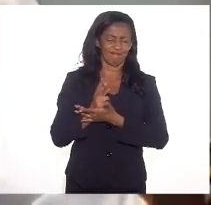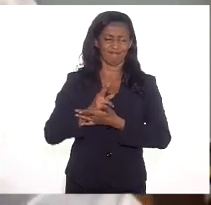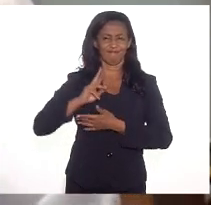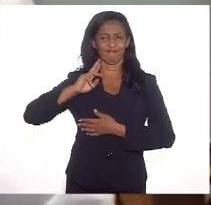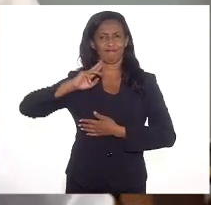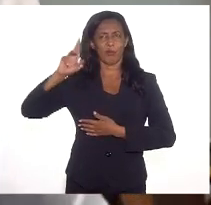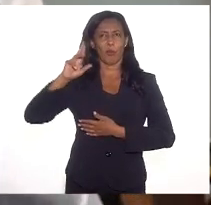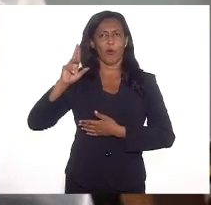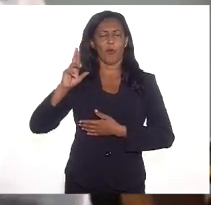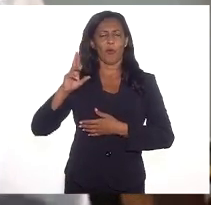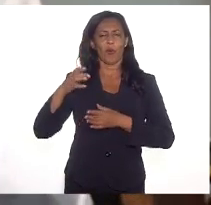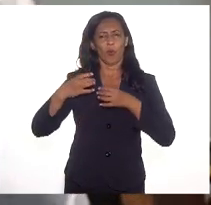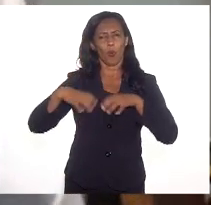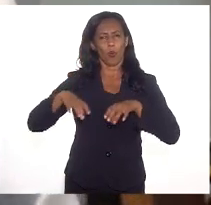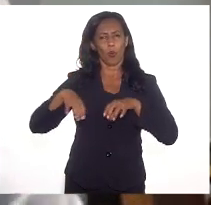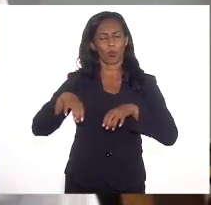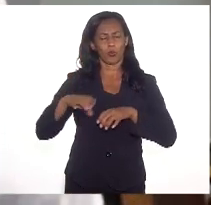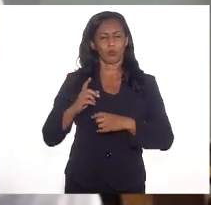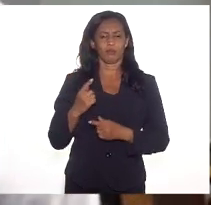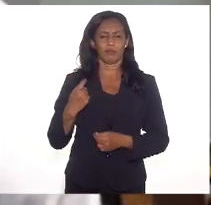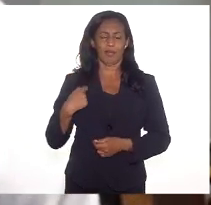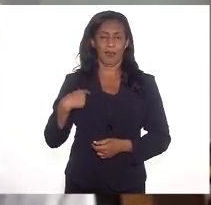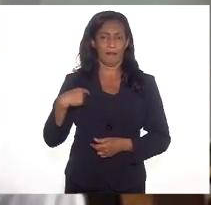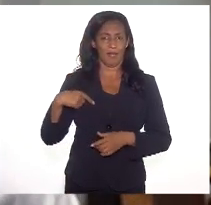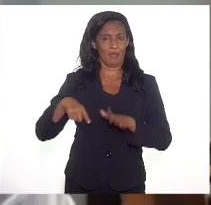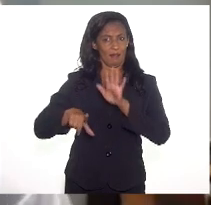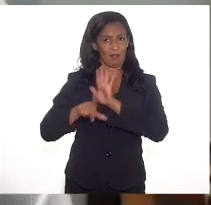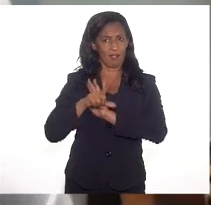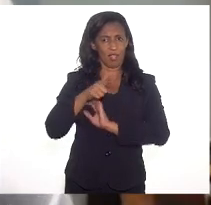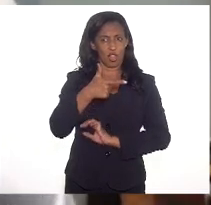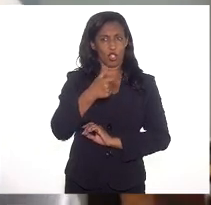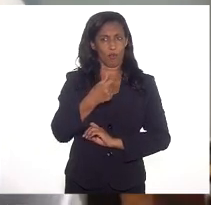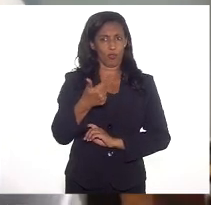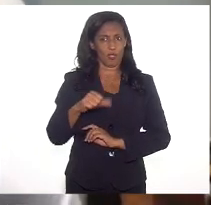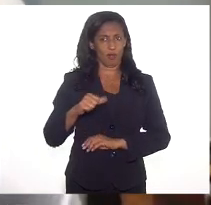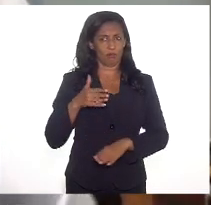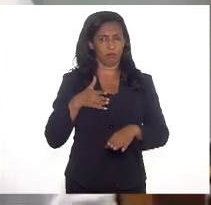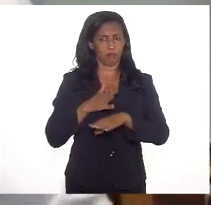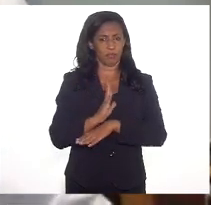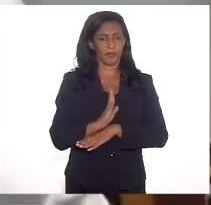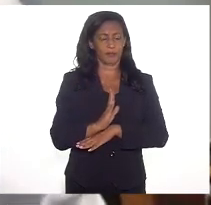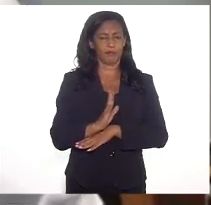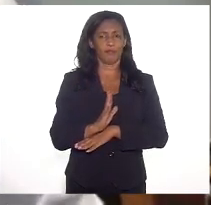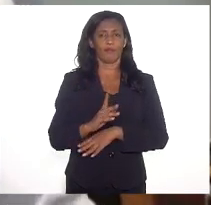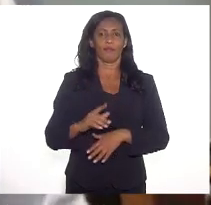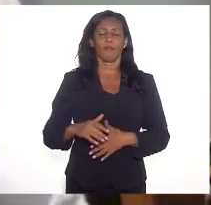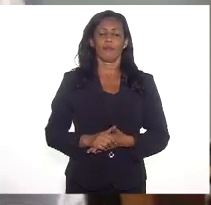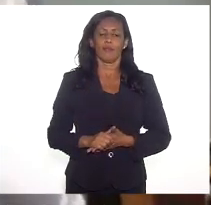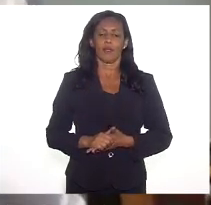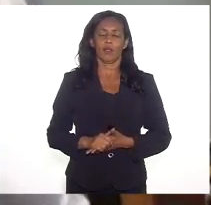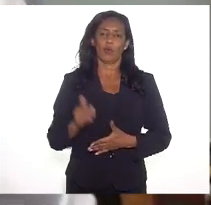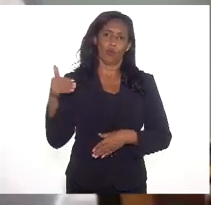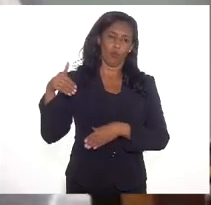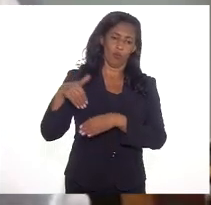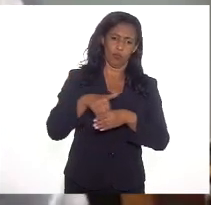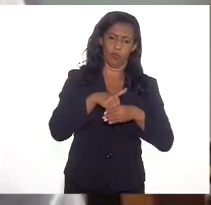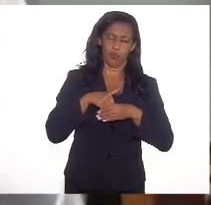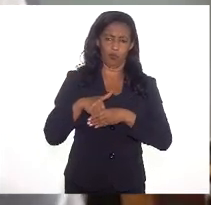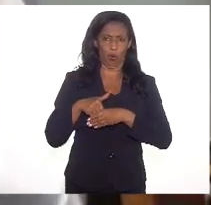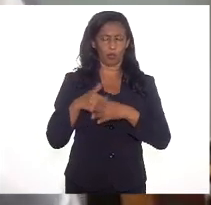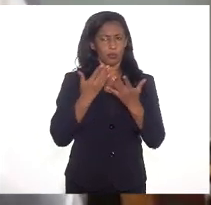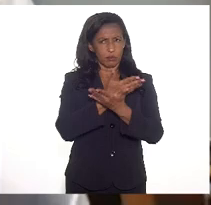dos concursos públicos. A lei de minha autoria, que foi aprovada em 2019, contou não só com a relatoria, mas com o voto de